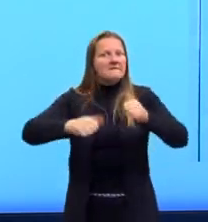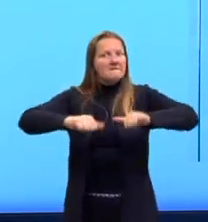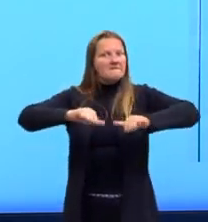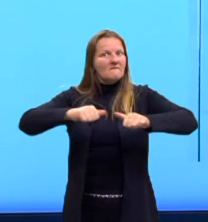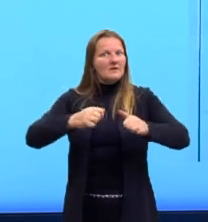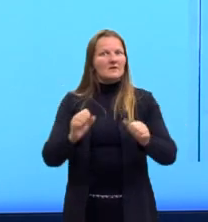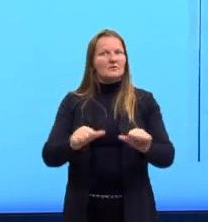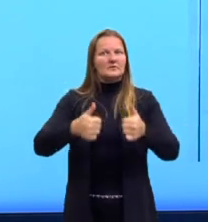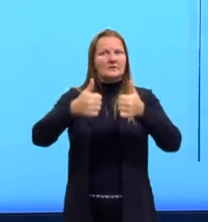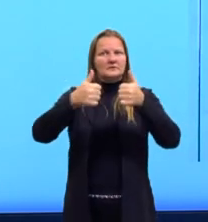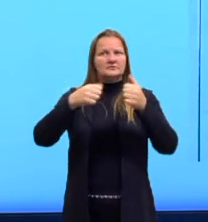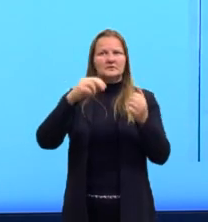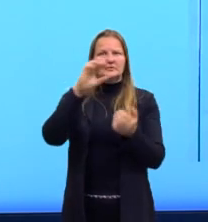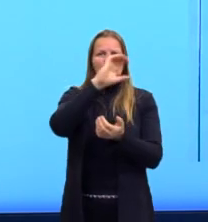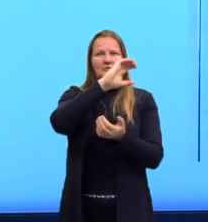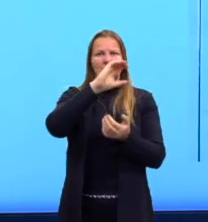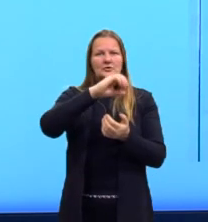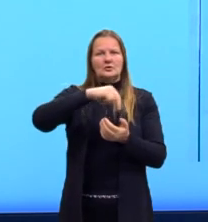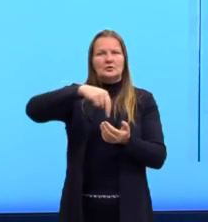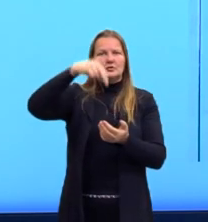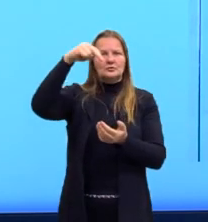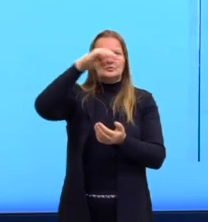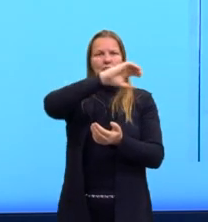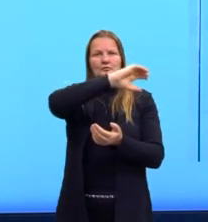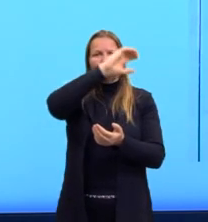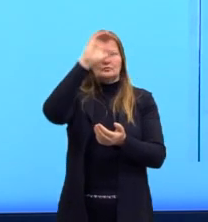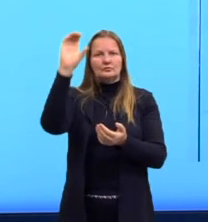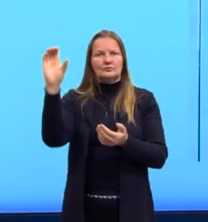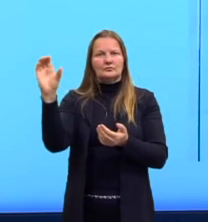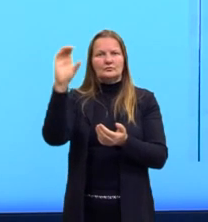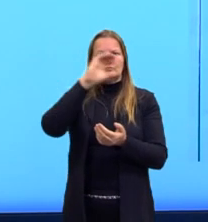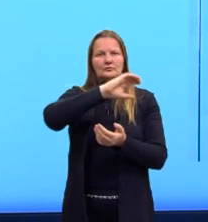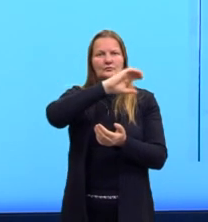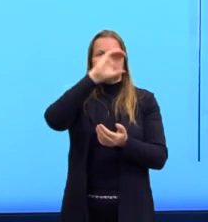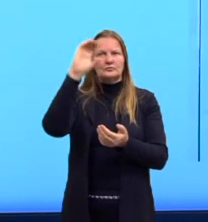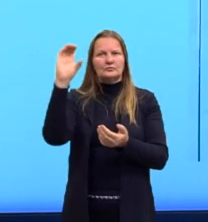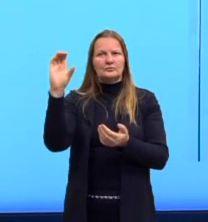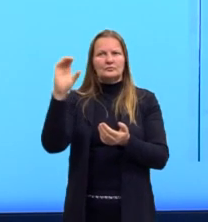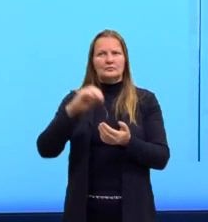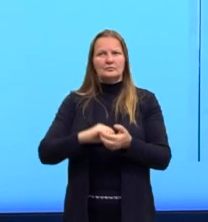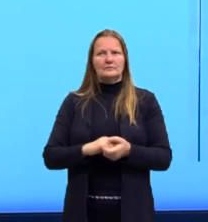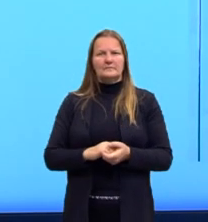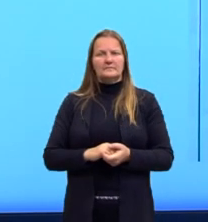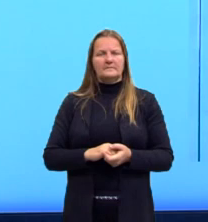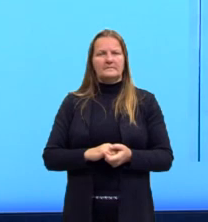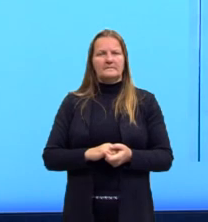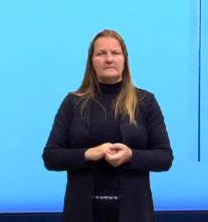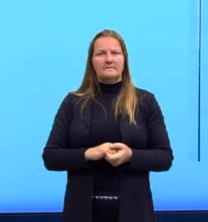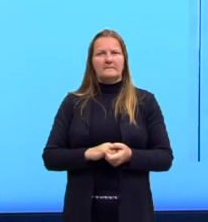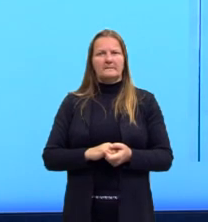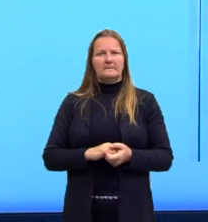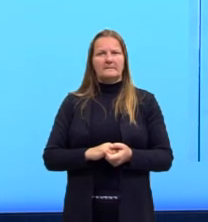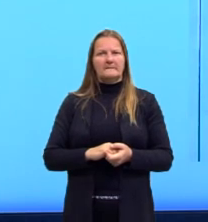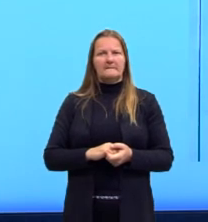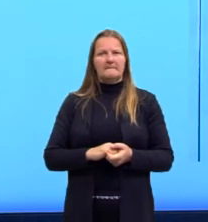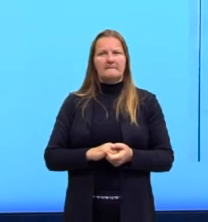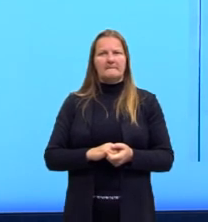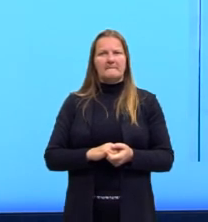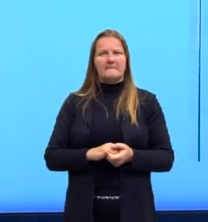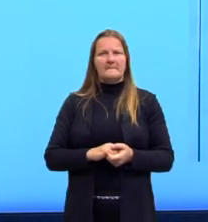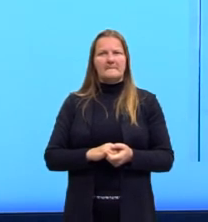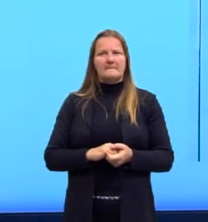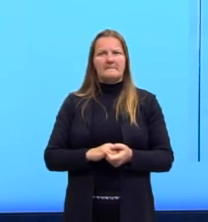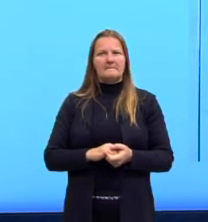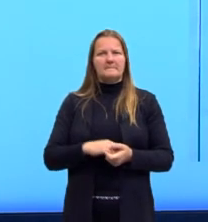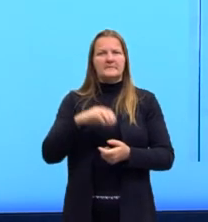temos é essas são essas regiões mais a Subsaariana né está baixo aí do